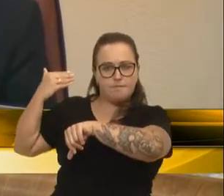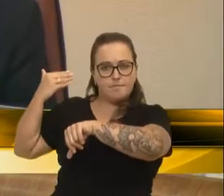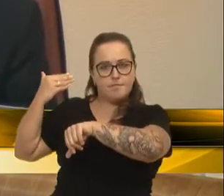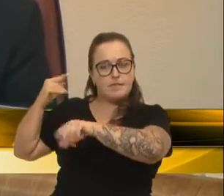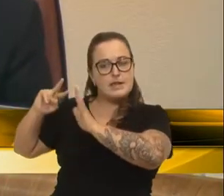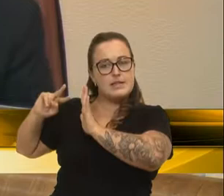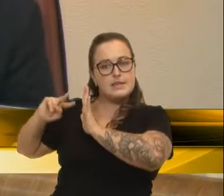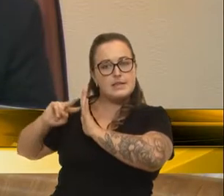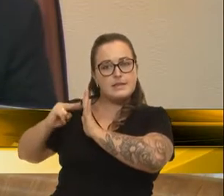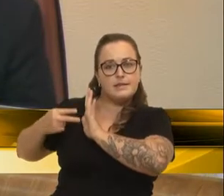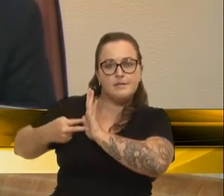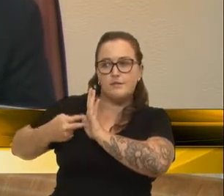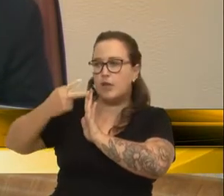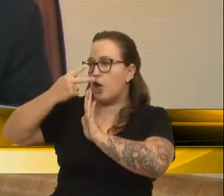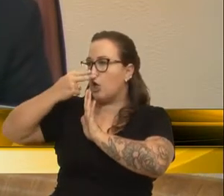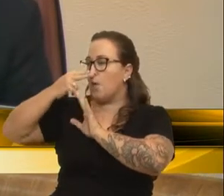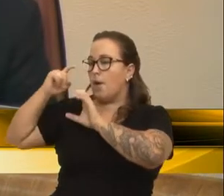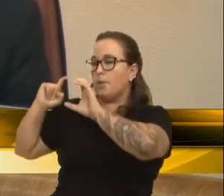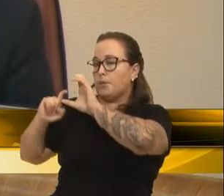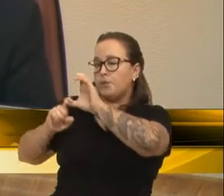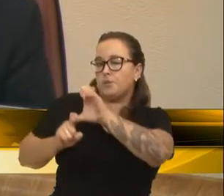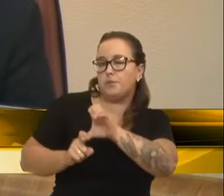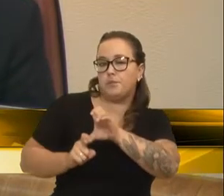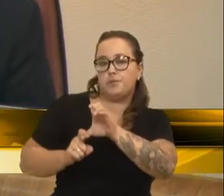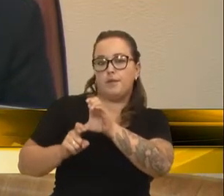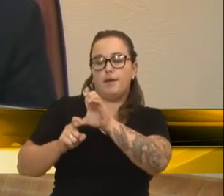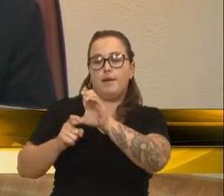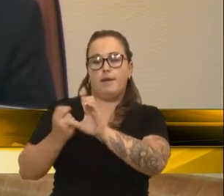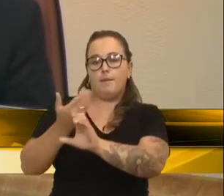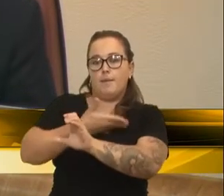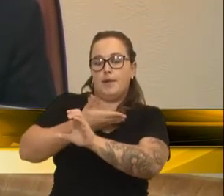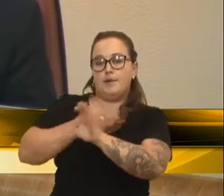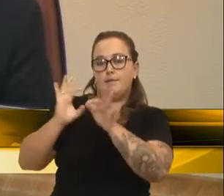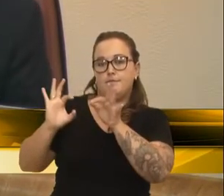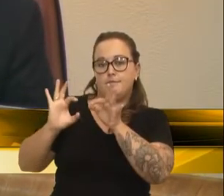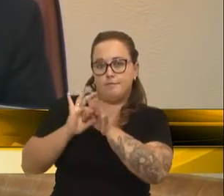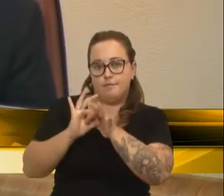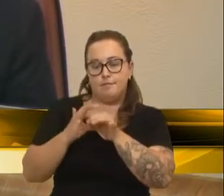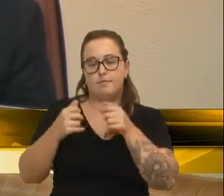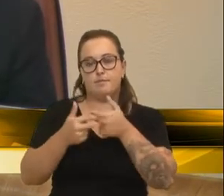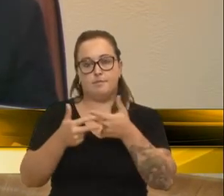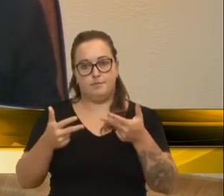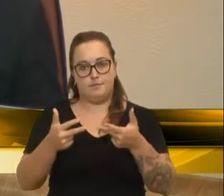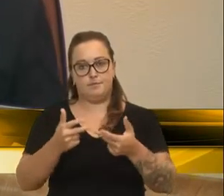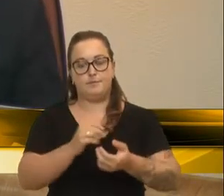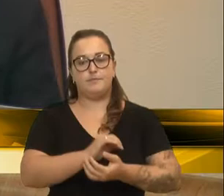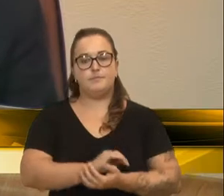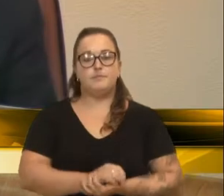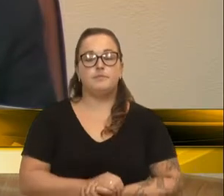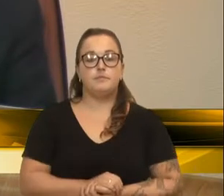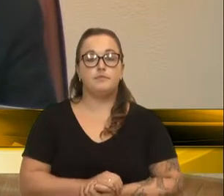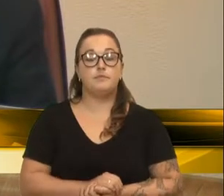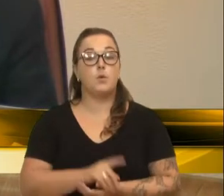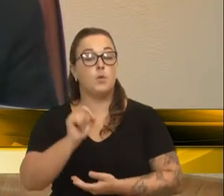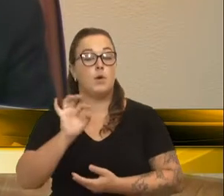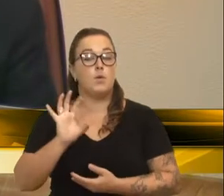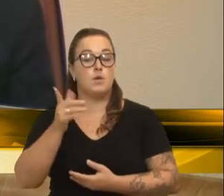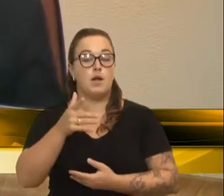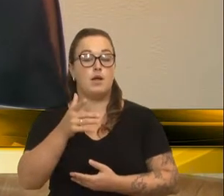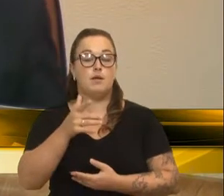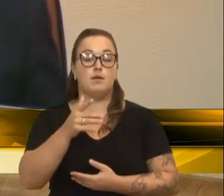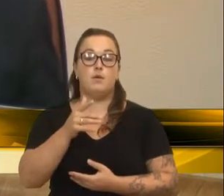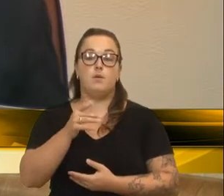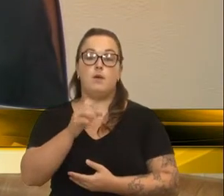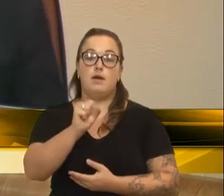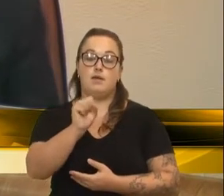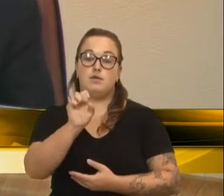parênteses, pistolão, fecha parênteses, perdão, abre aspas, pistolão, fecha aspas, ponto. O Supremo Tribunal Federal